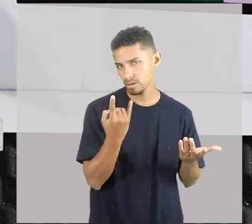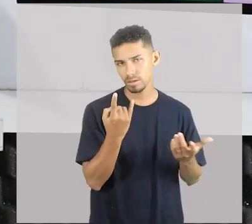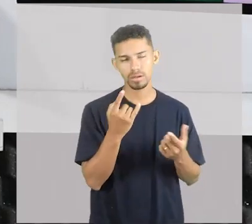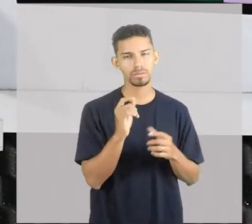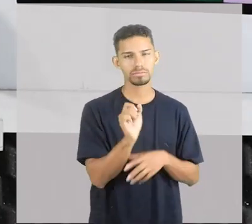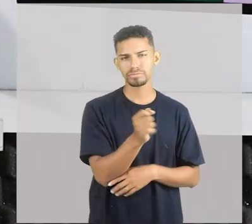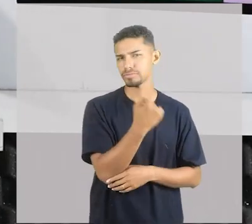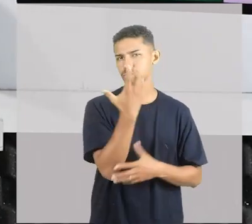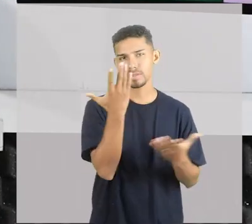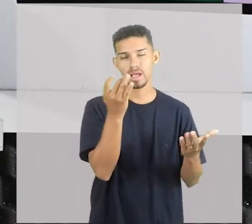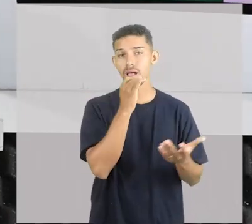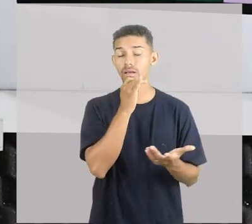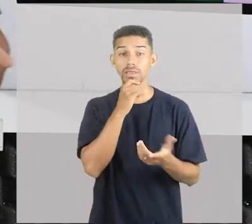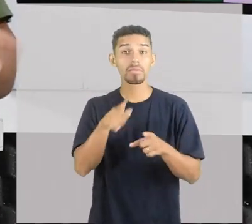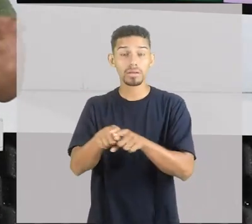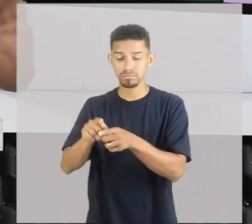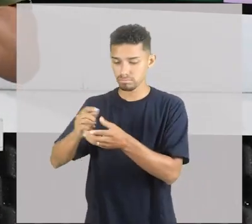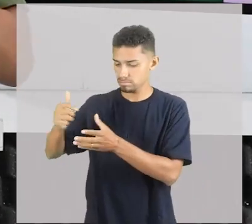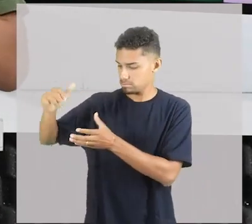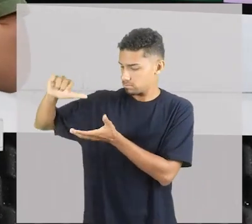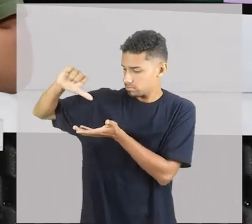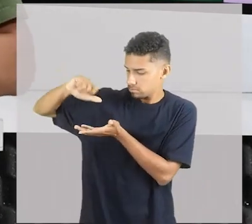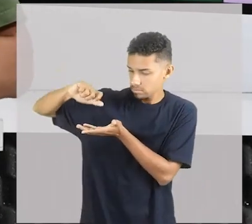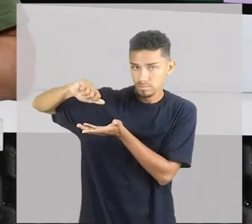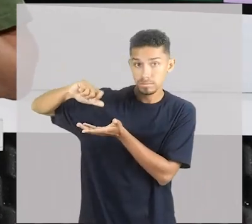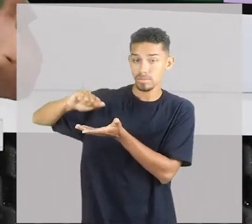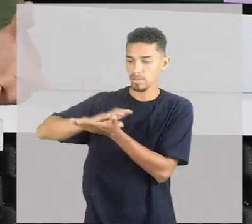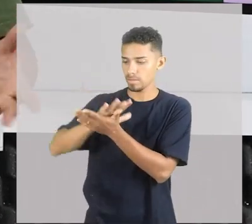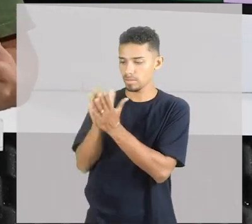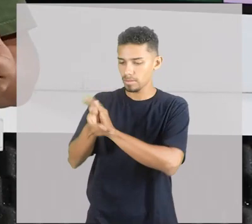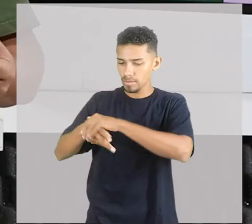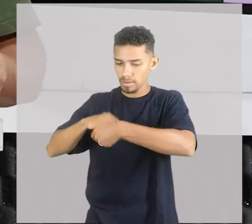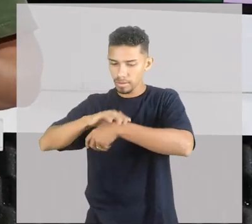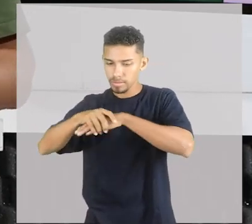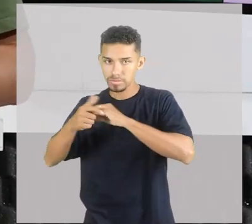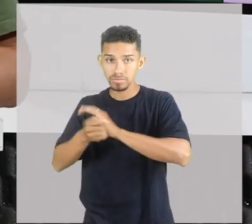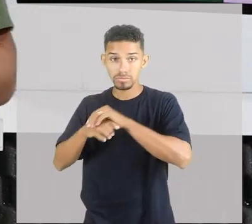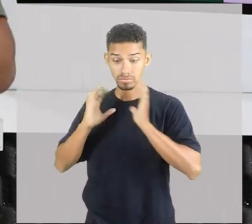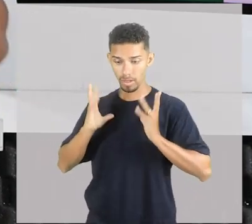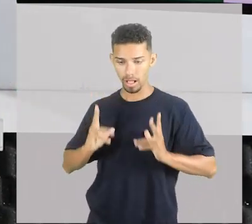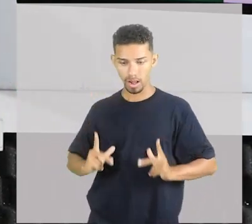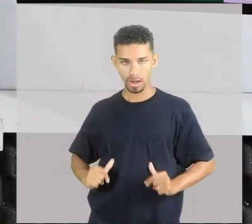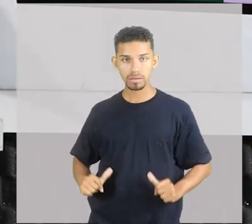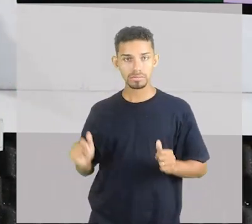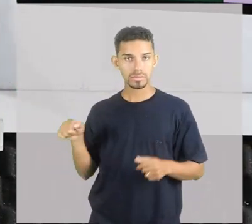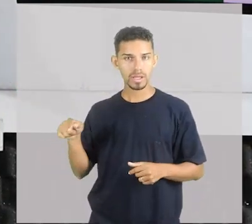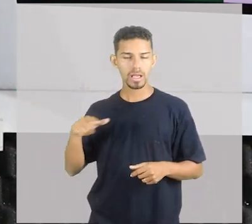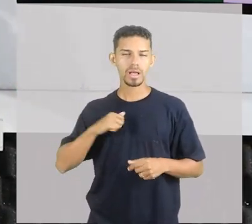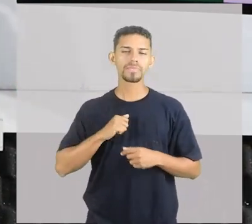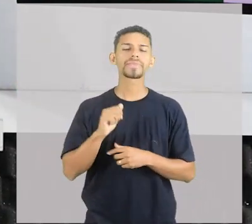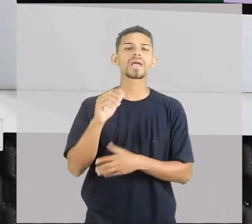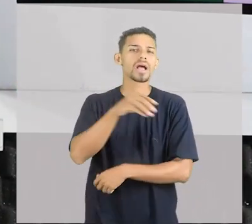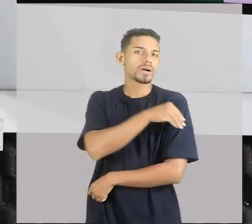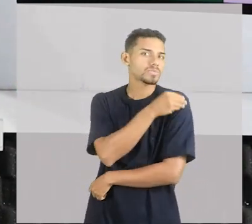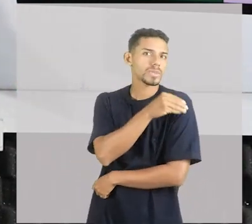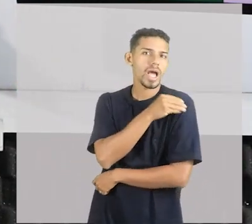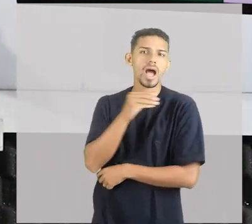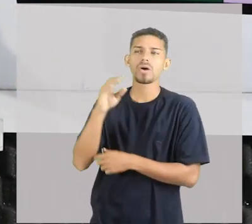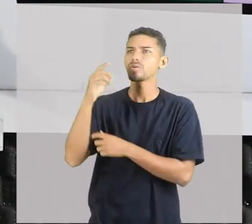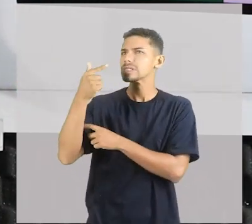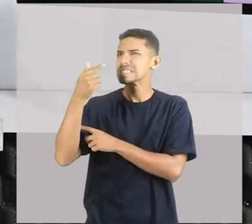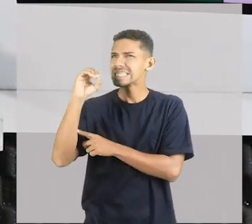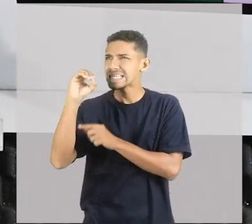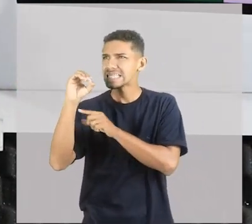nesse álcool que tu usa para higienizar tuas mãos. Nele tem esse, o etanol, o álcool etílico. Não tem álcool 70? Esse termo aí,